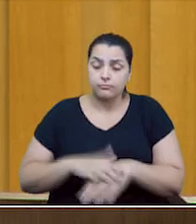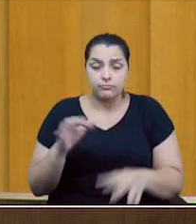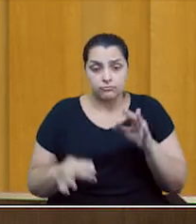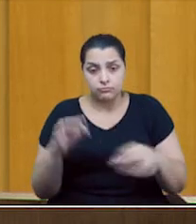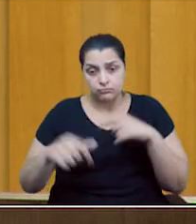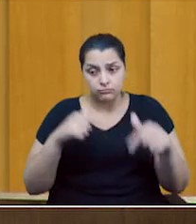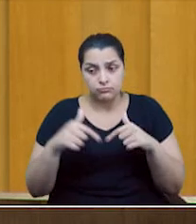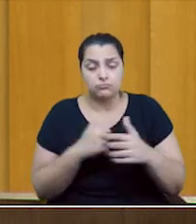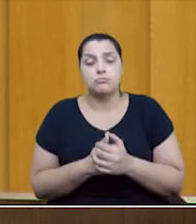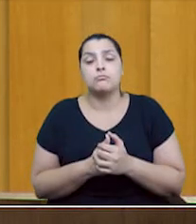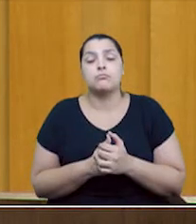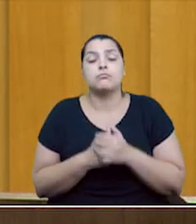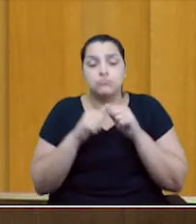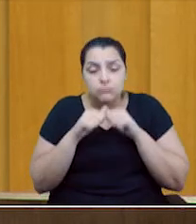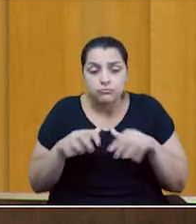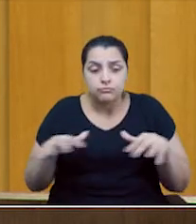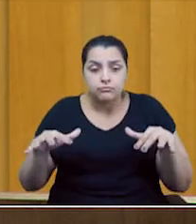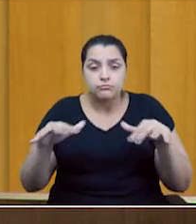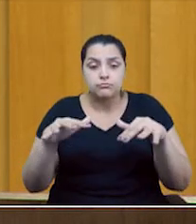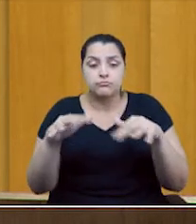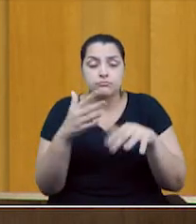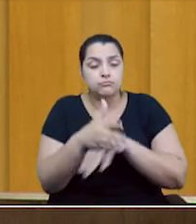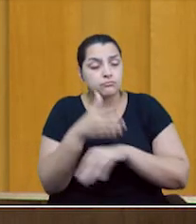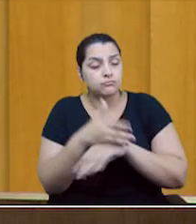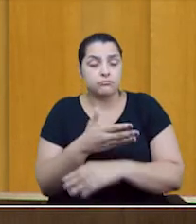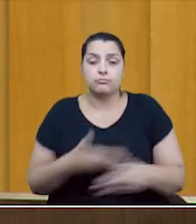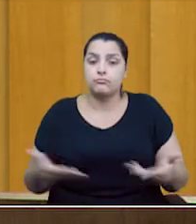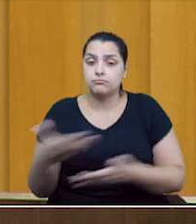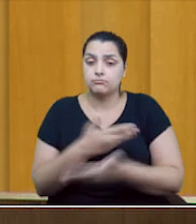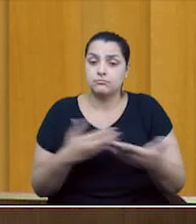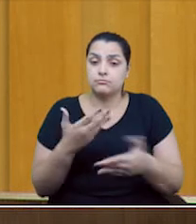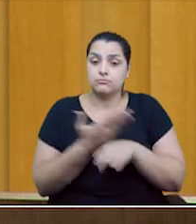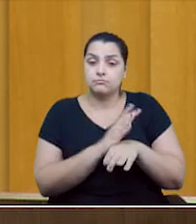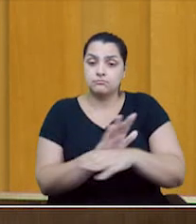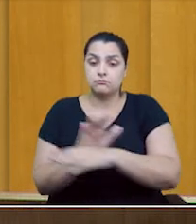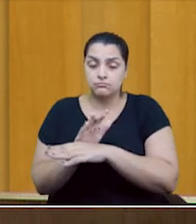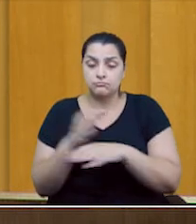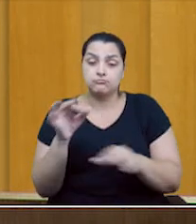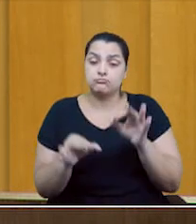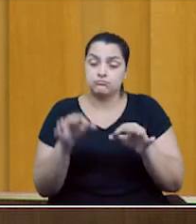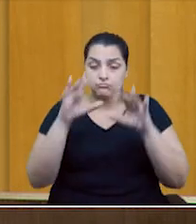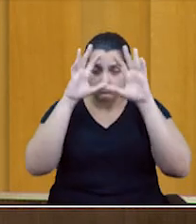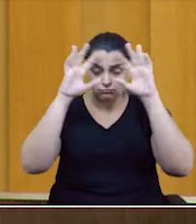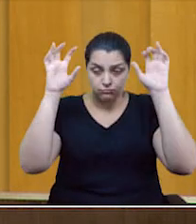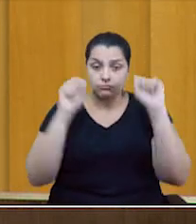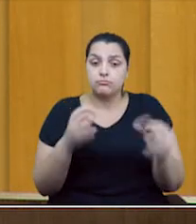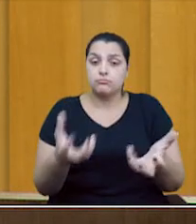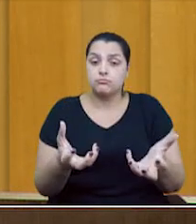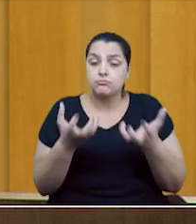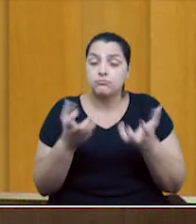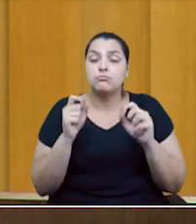sendo desenvolvido de forma participativa, com a contribuição de todos os tribunais envolvidos para a garantia de um melhor